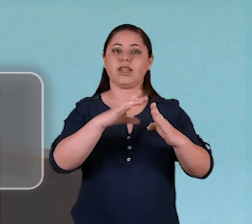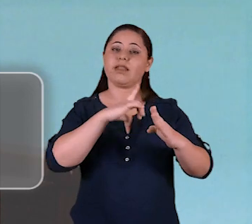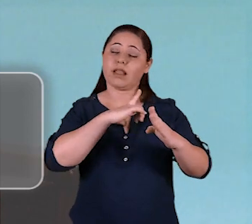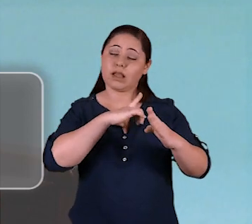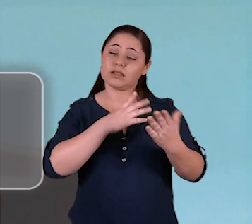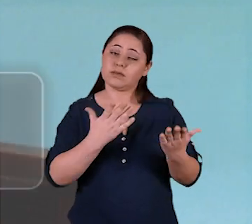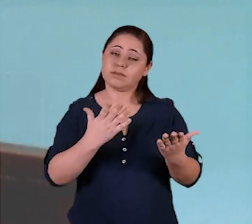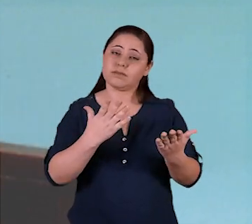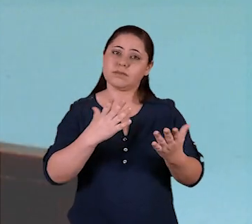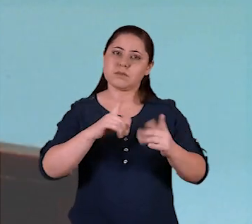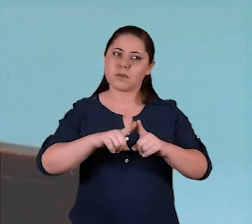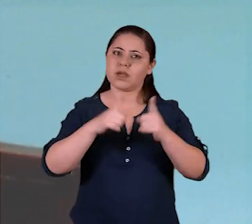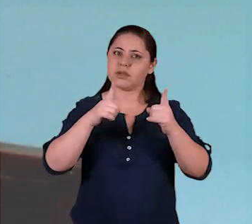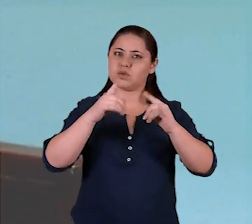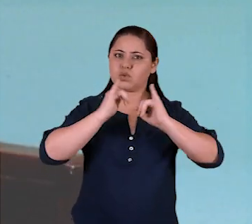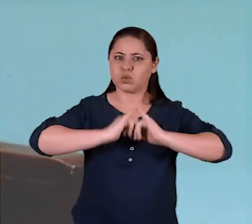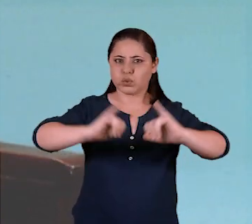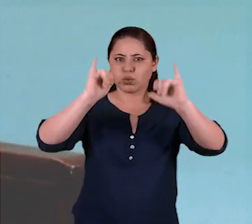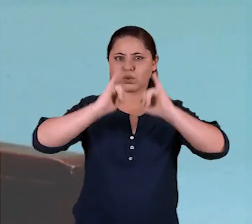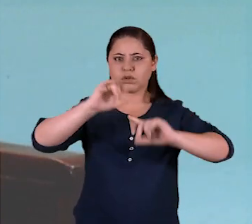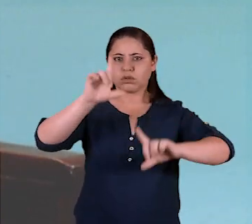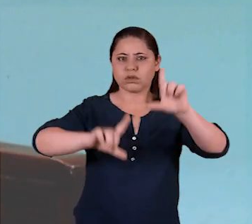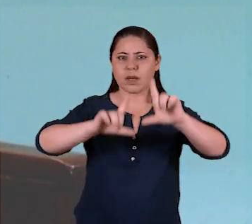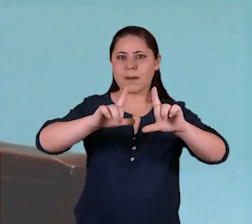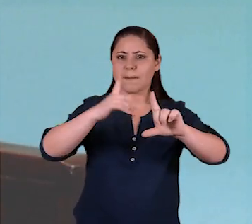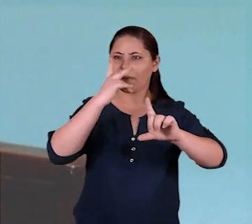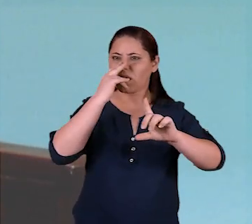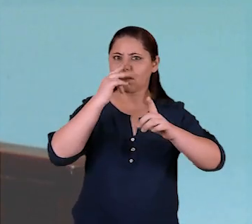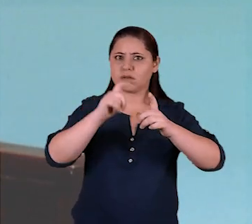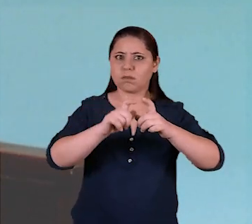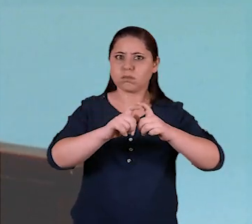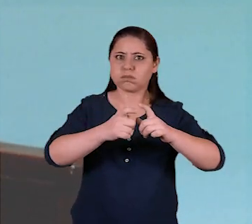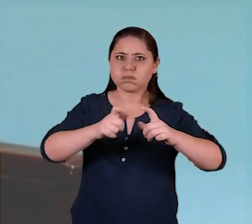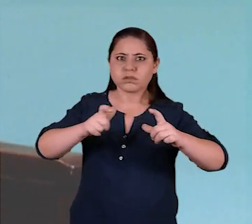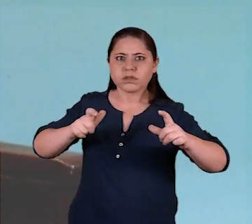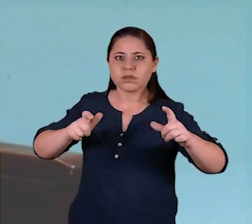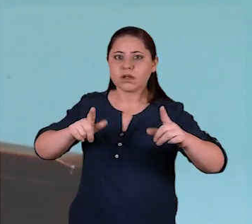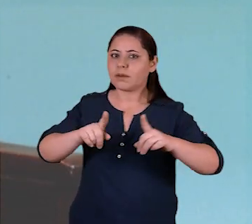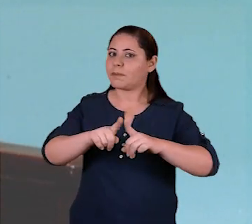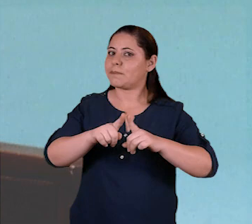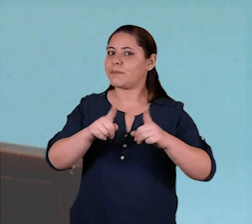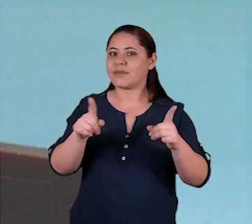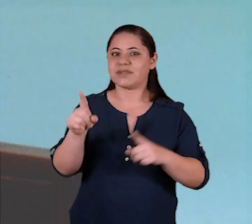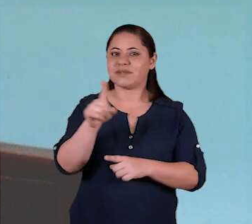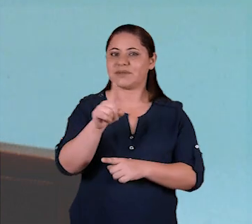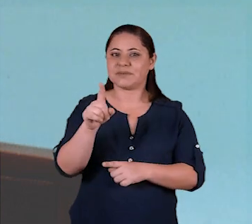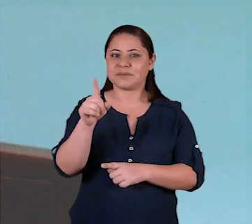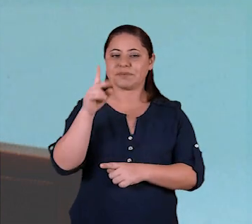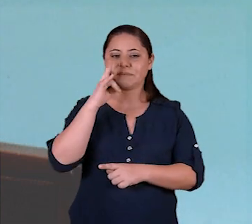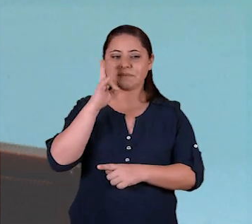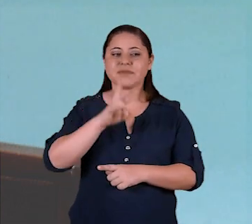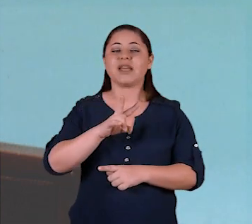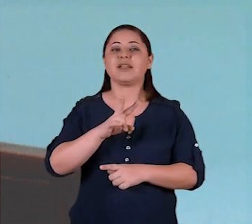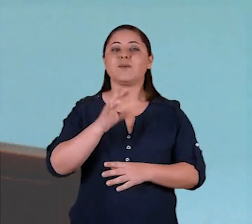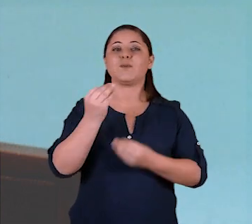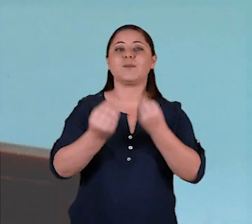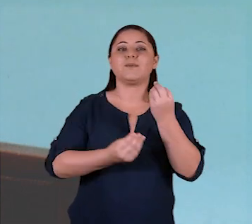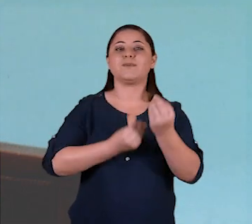essa divulgação que ocorre também, a impressão que dá é que está aumentando. Mas nós temos que ver também que